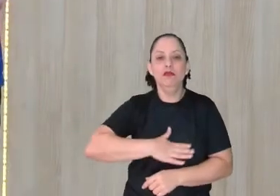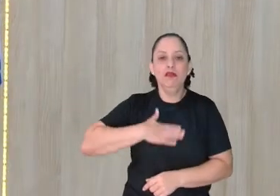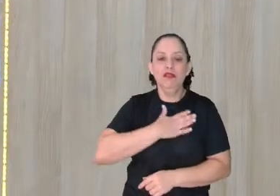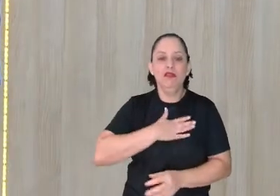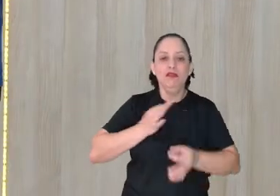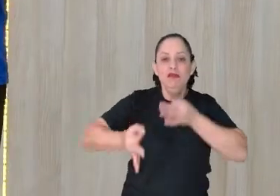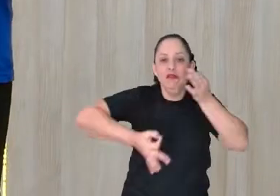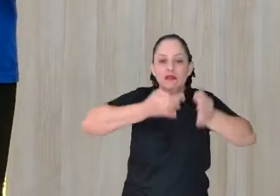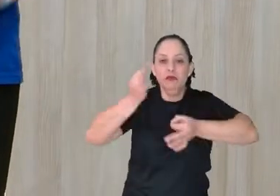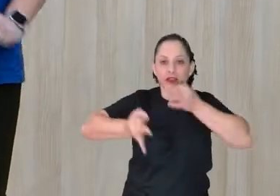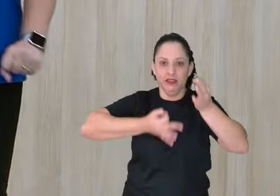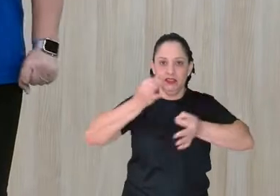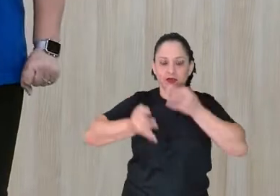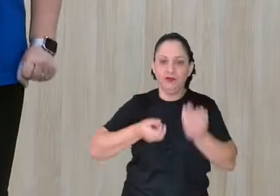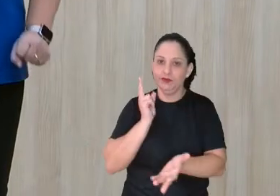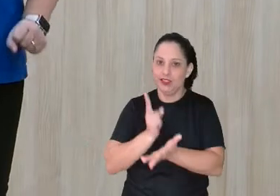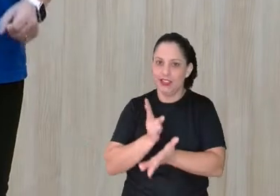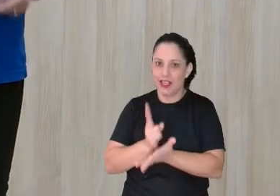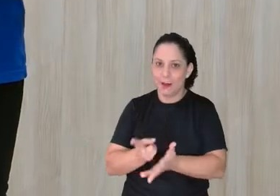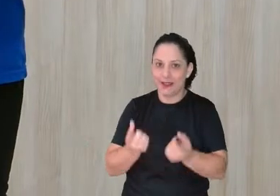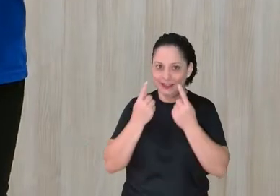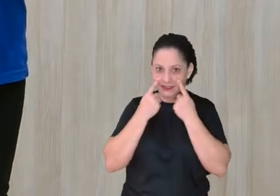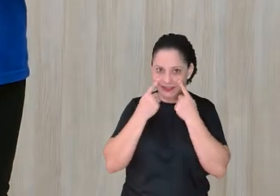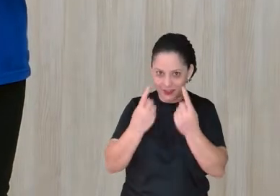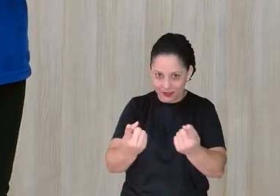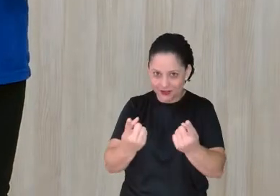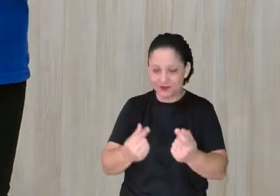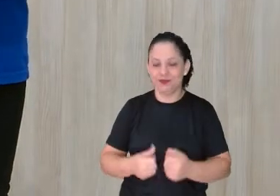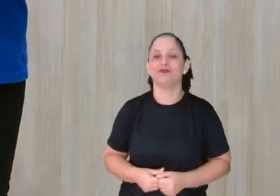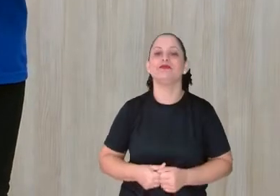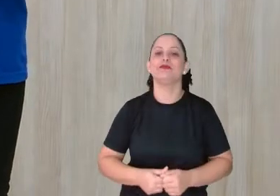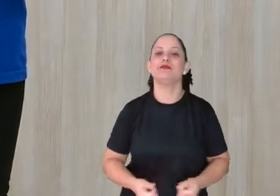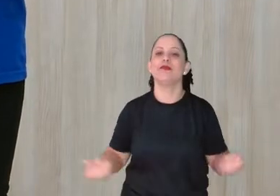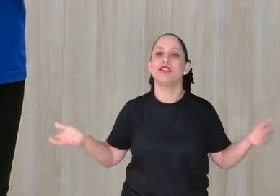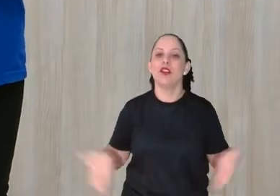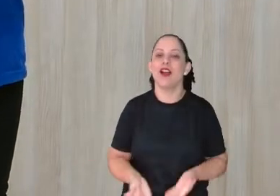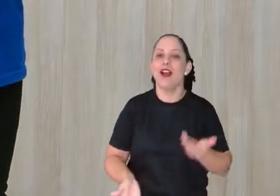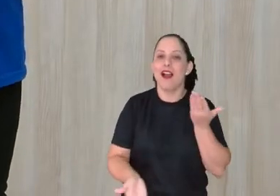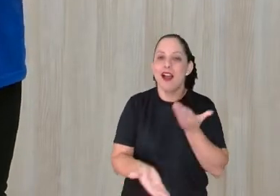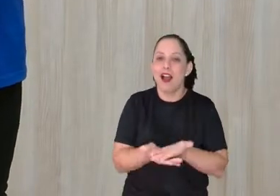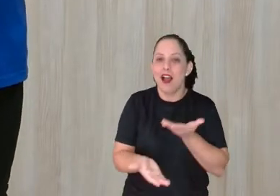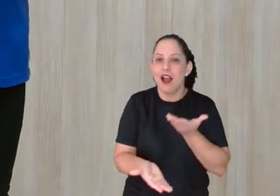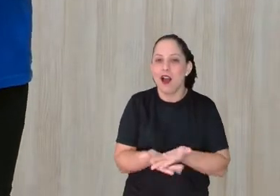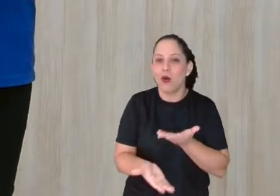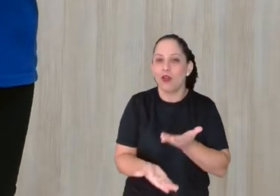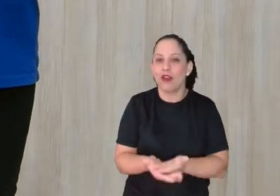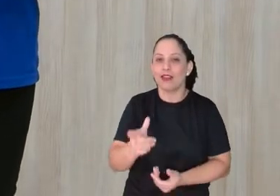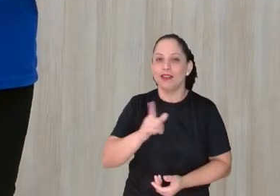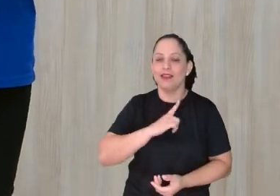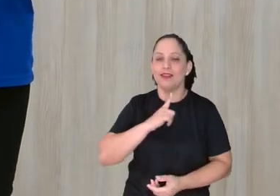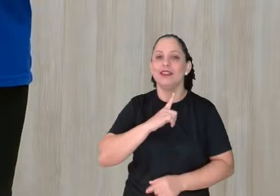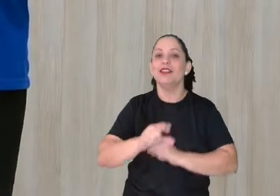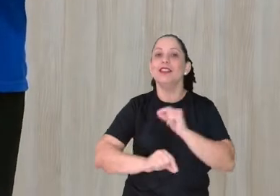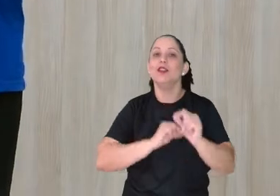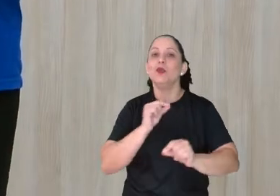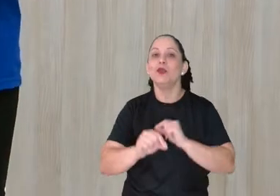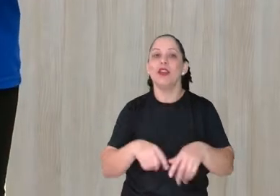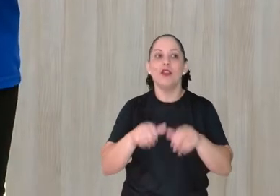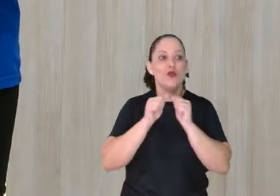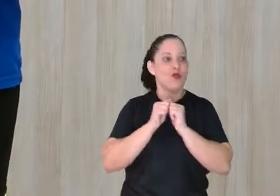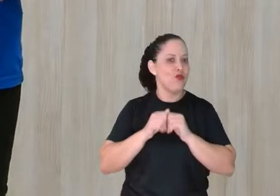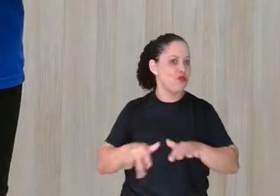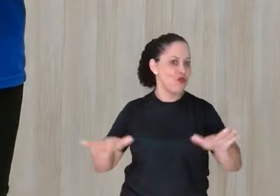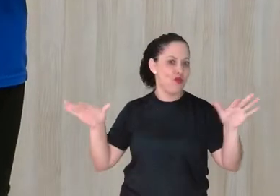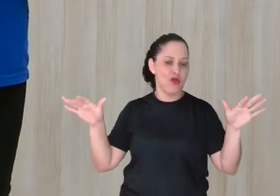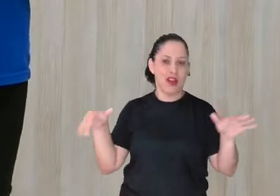sugestão, que a gente está sempre de olho. E para que a nossa aula fique bem mais interativa, para que possa atingir a